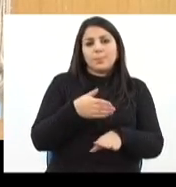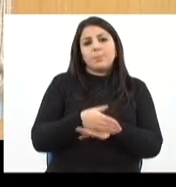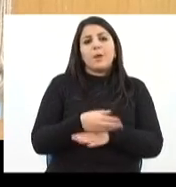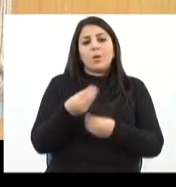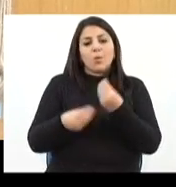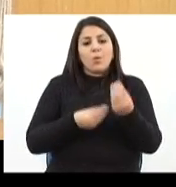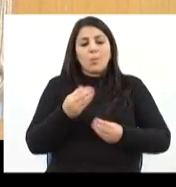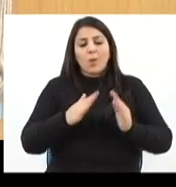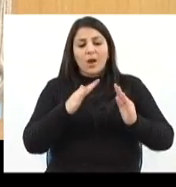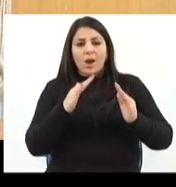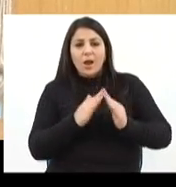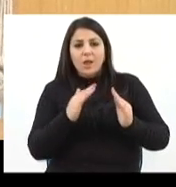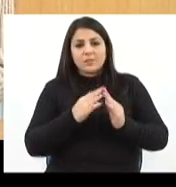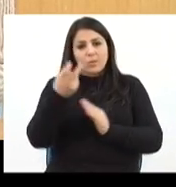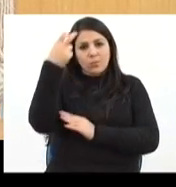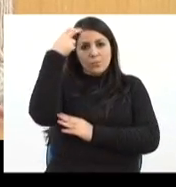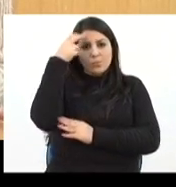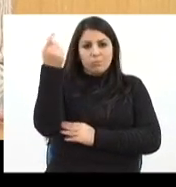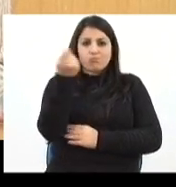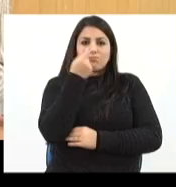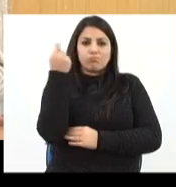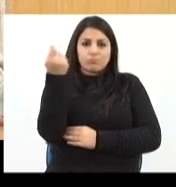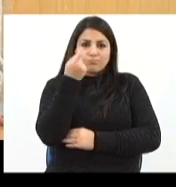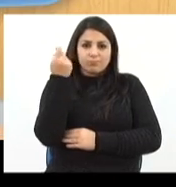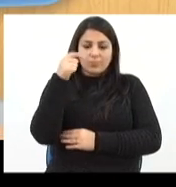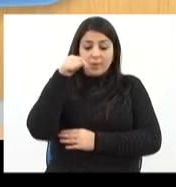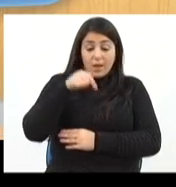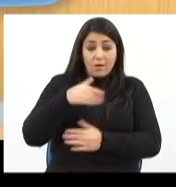patrimônio histórico e cultural do Rio Grande do Sul.